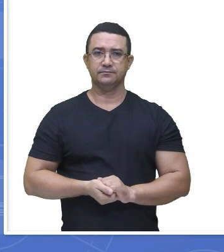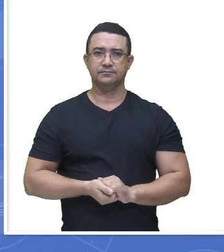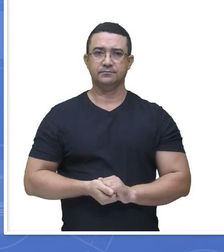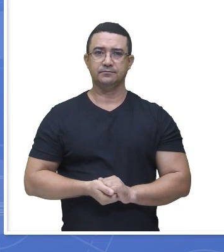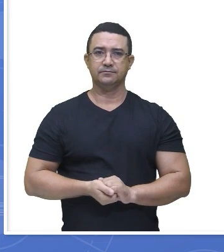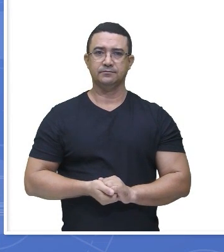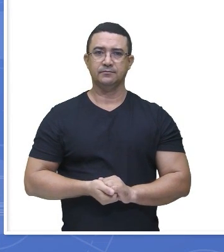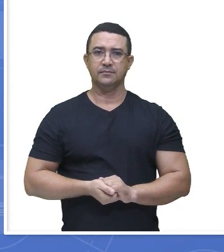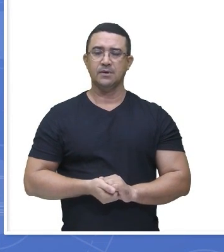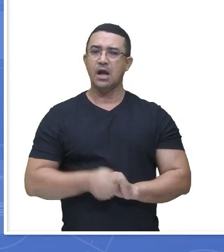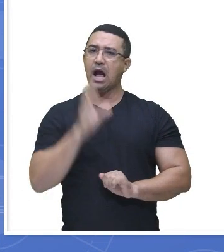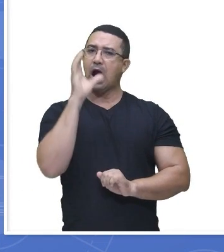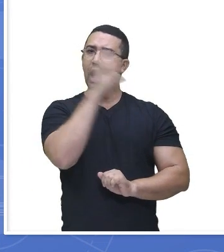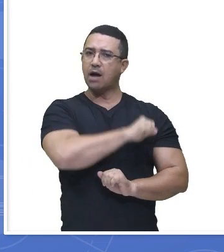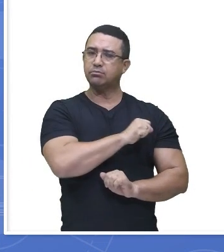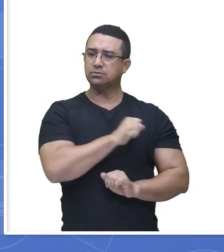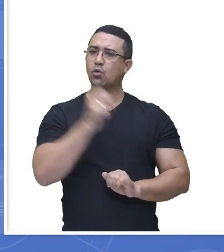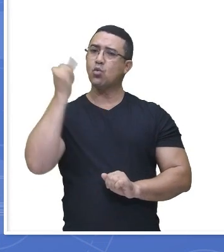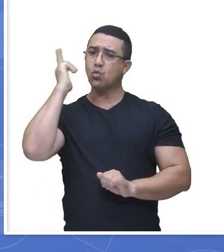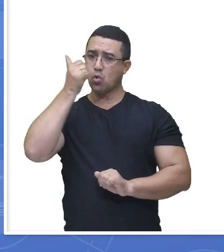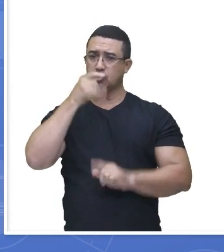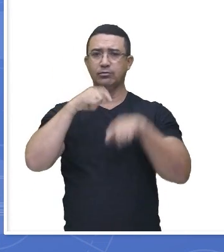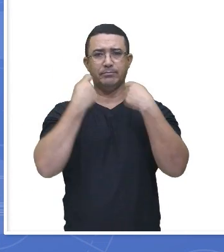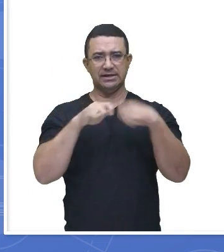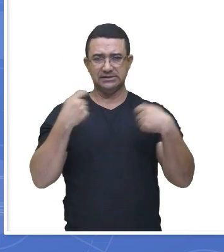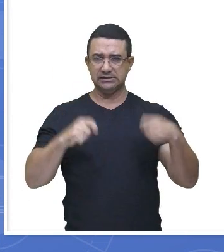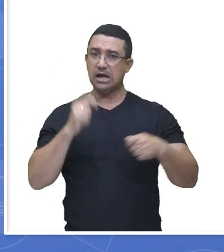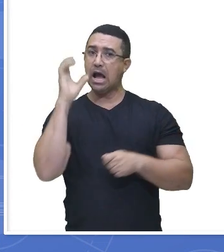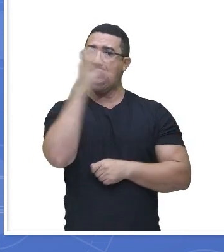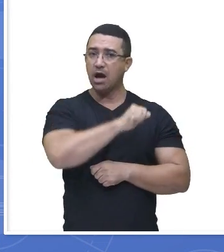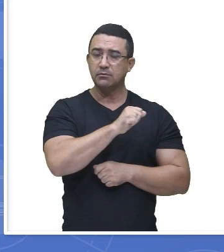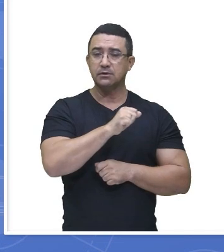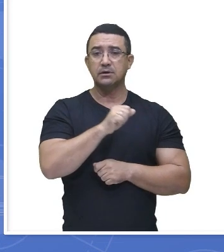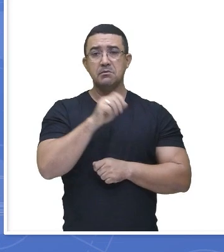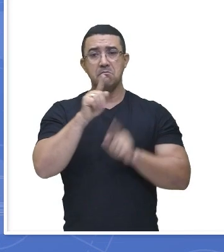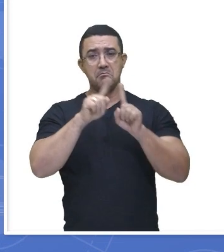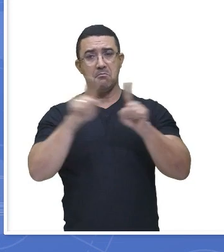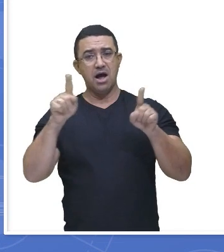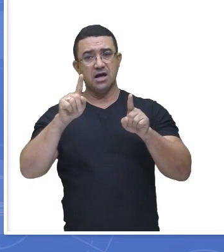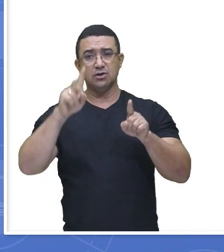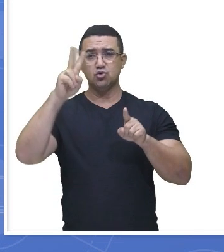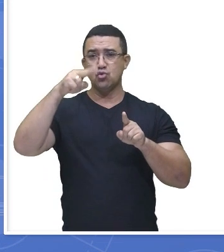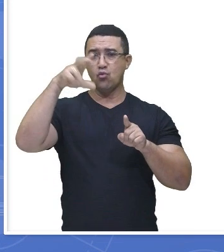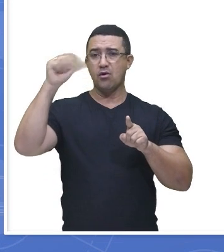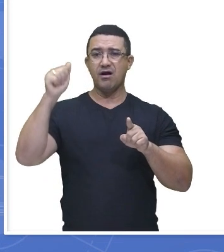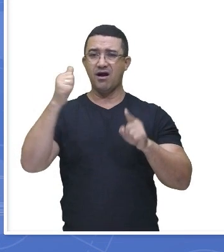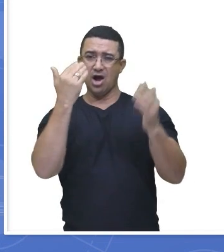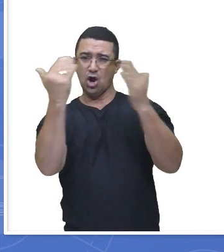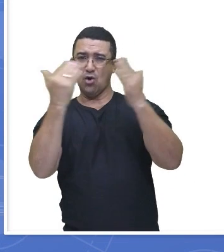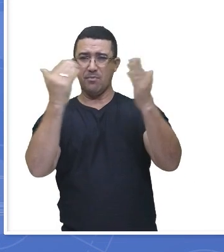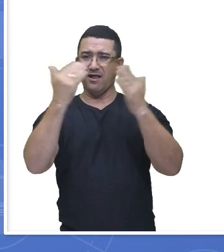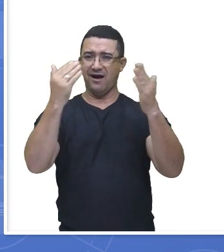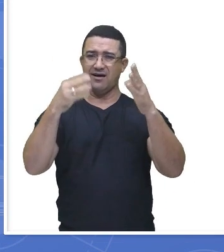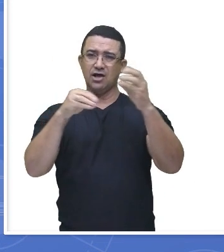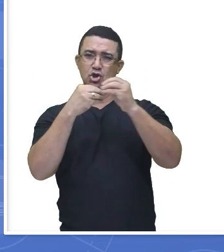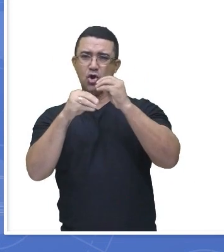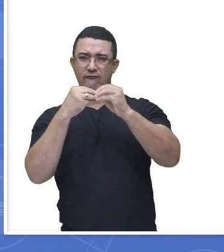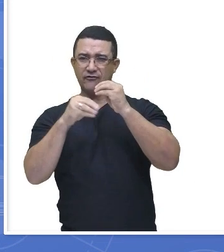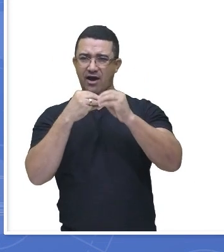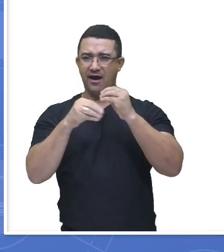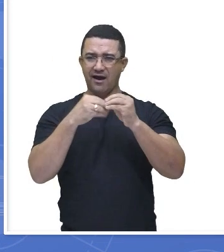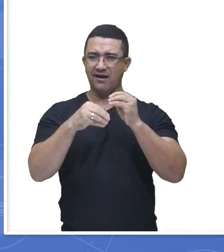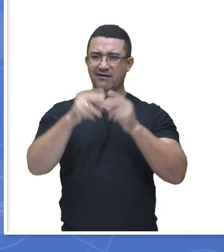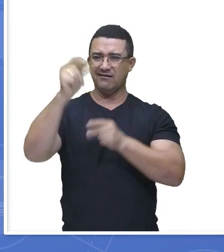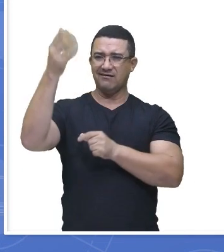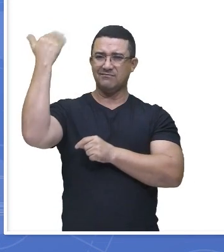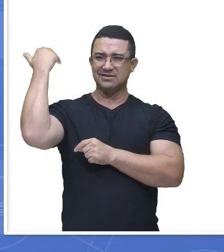Brevidade. El cuento deve ser breve. Aunque não seja tão breve, nunca deve comparar-se a uma novela. Lembra do que eu